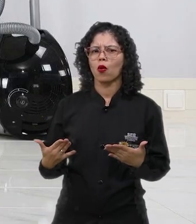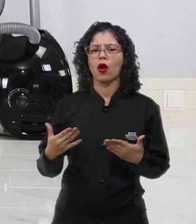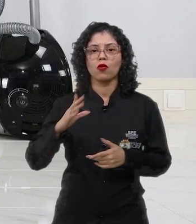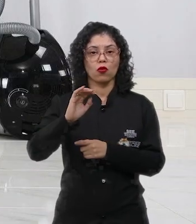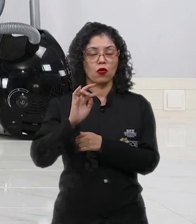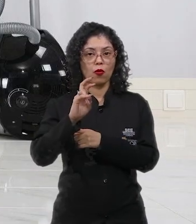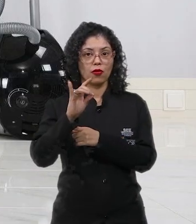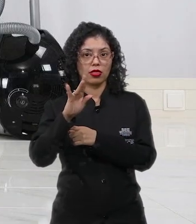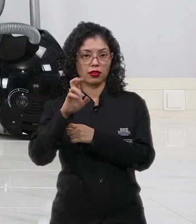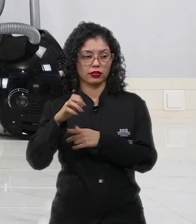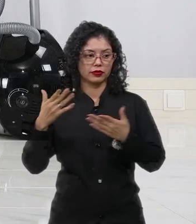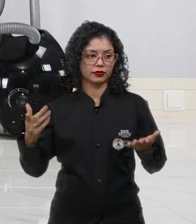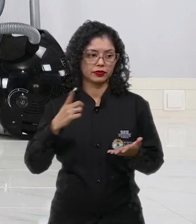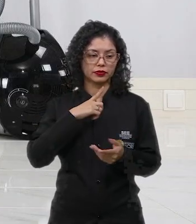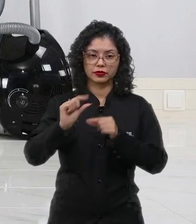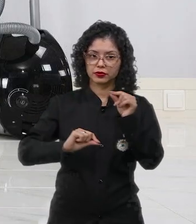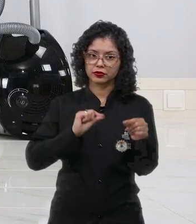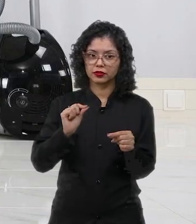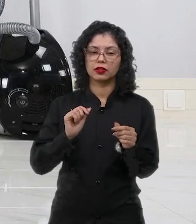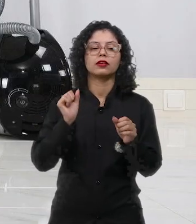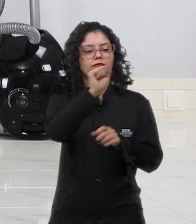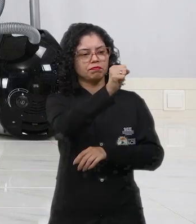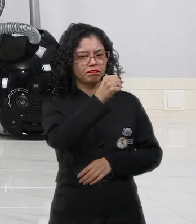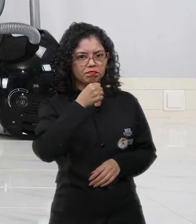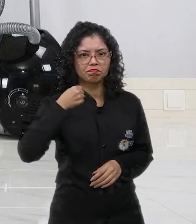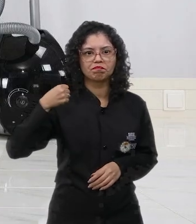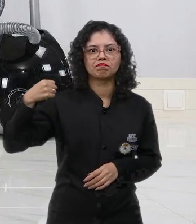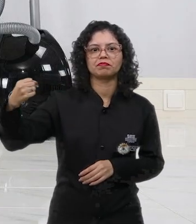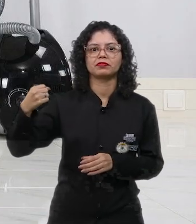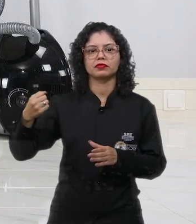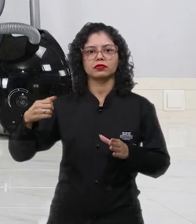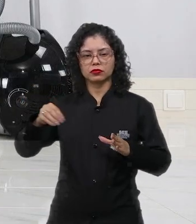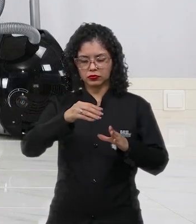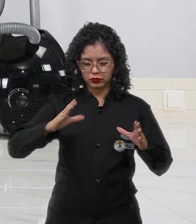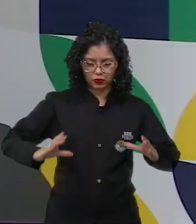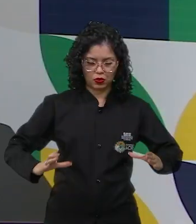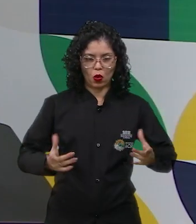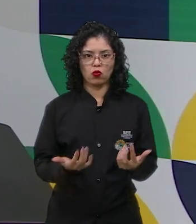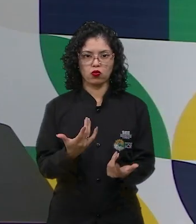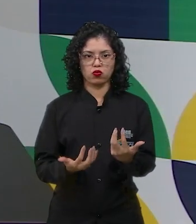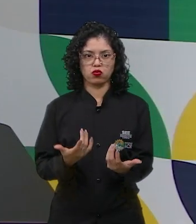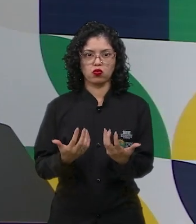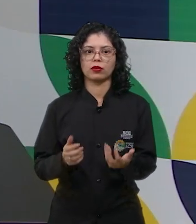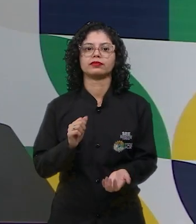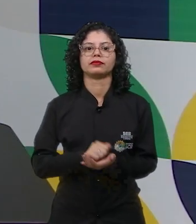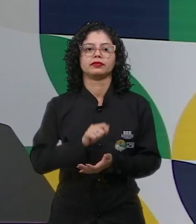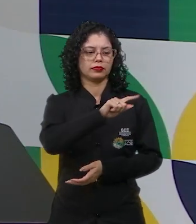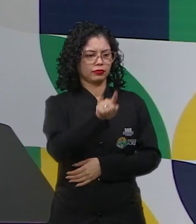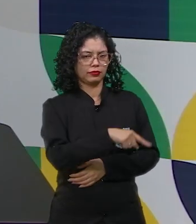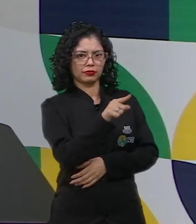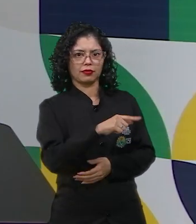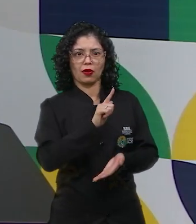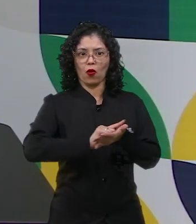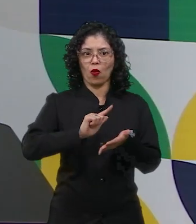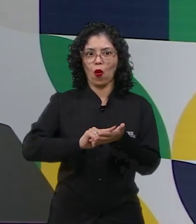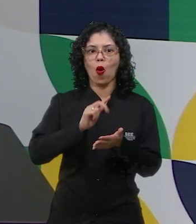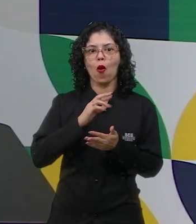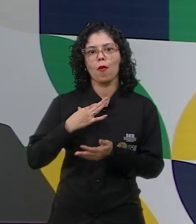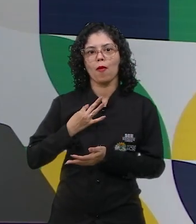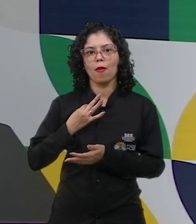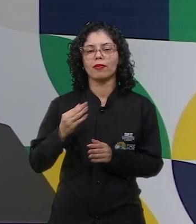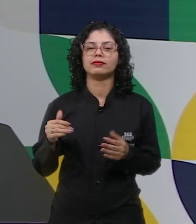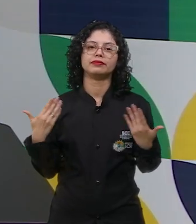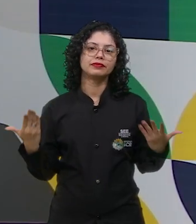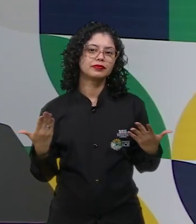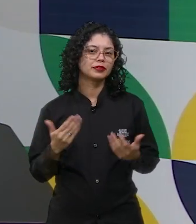componentes químicos? Gente, que tem ali na sua geladeira, no seu fogão, né? Ali na máquina de lavar, vocês já pararam para pensar sobre